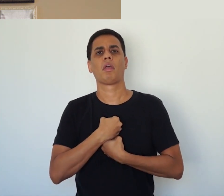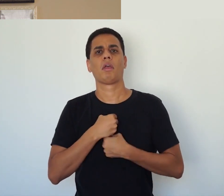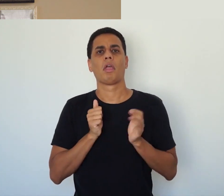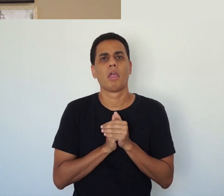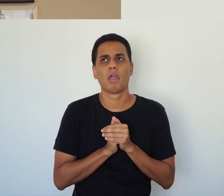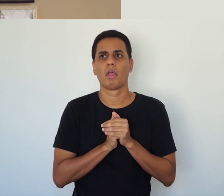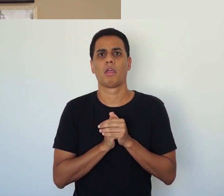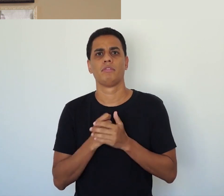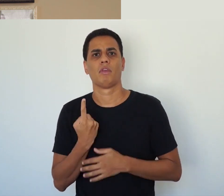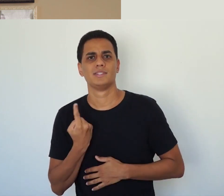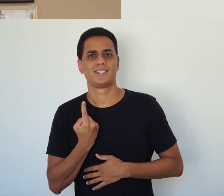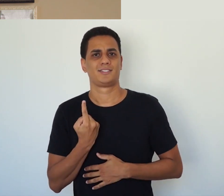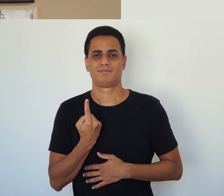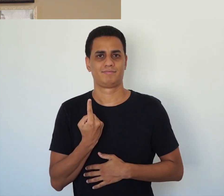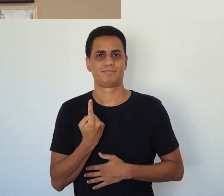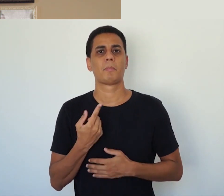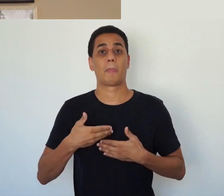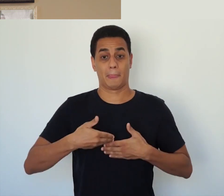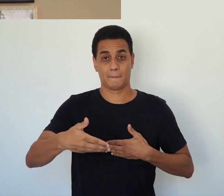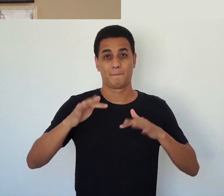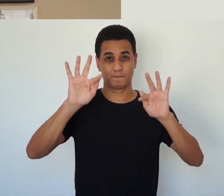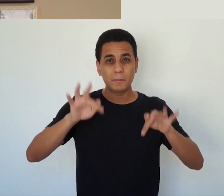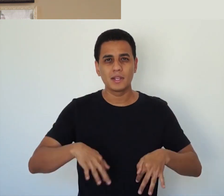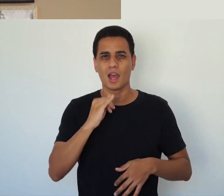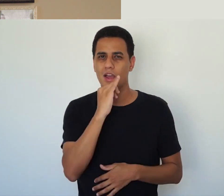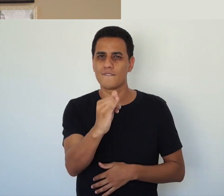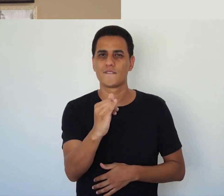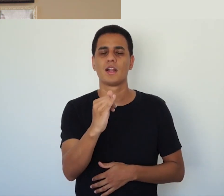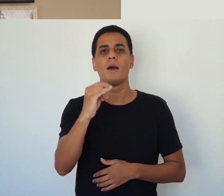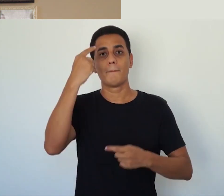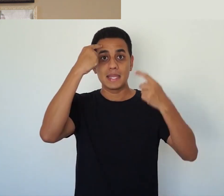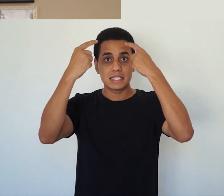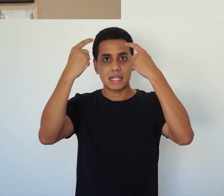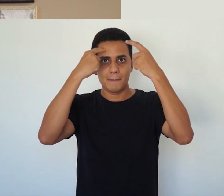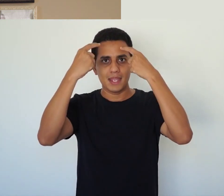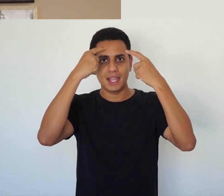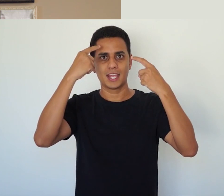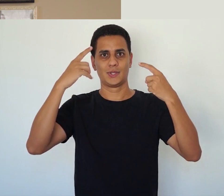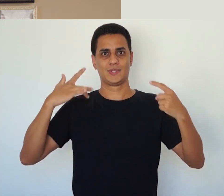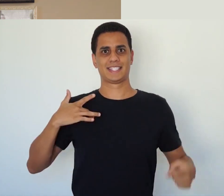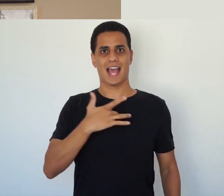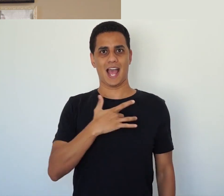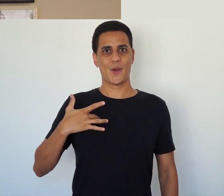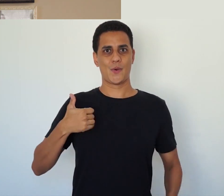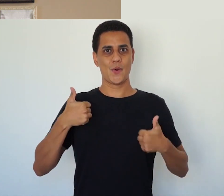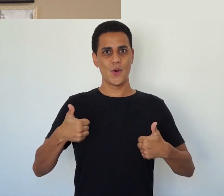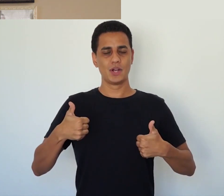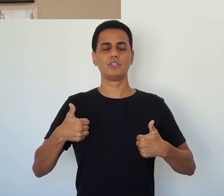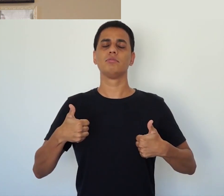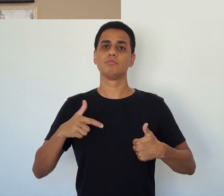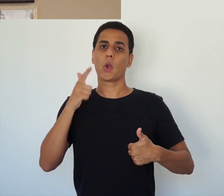para seguir e não se abater na sua caverna. Eu quero terminar, queridos, dizendo que